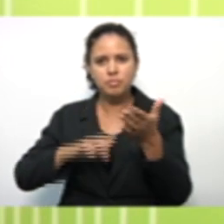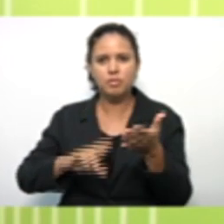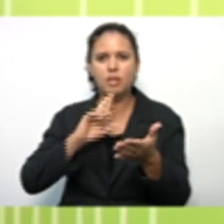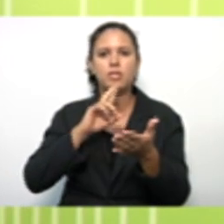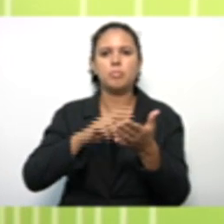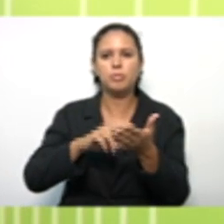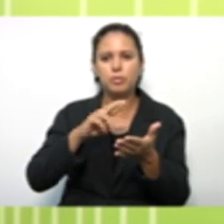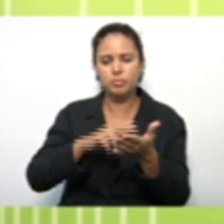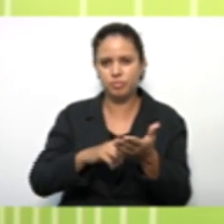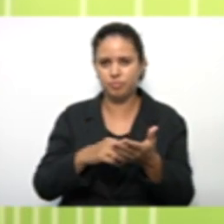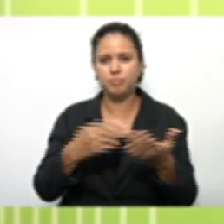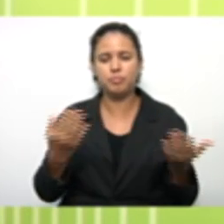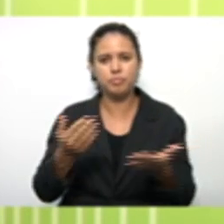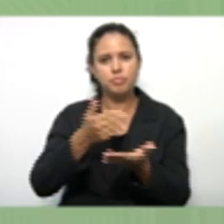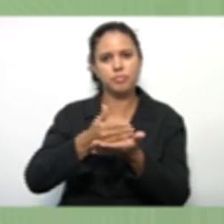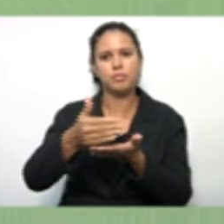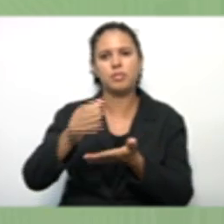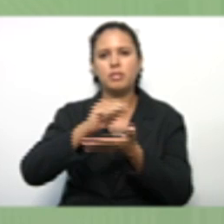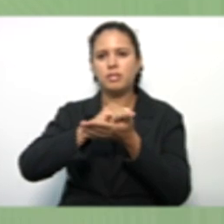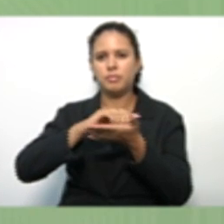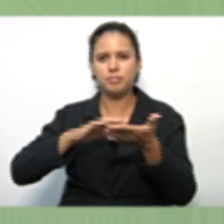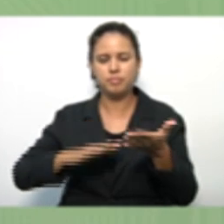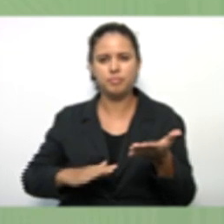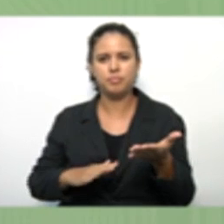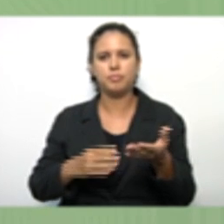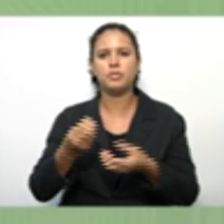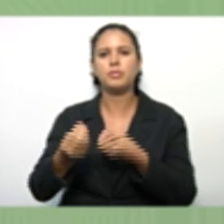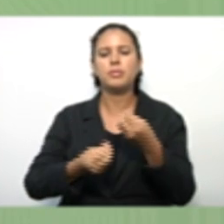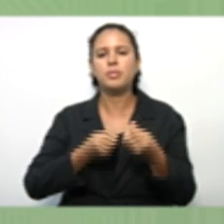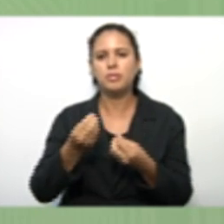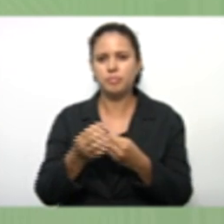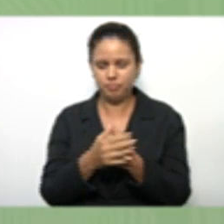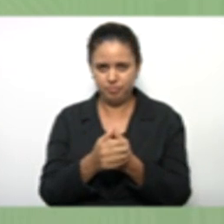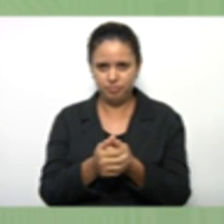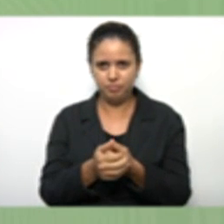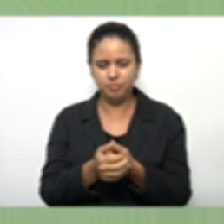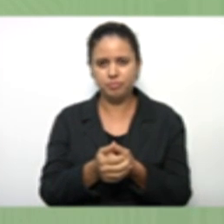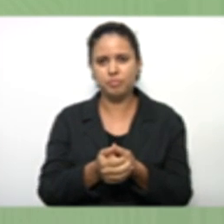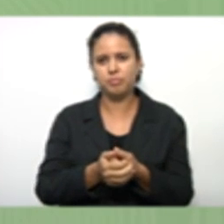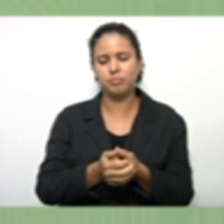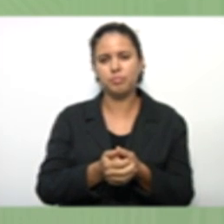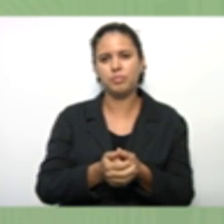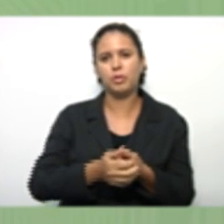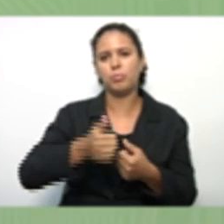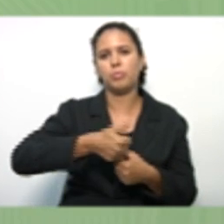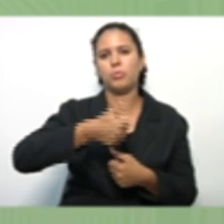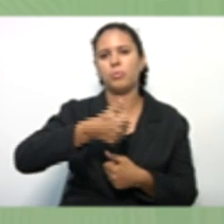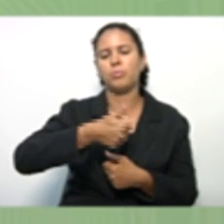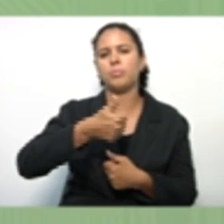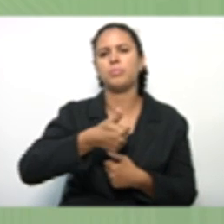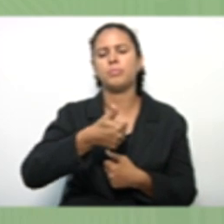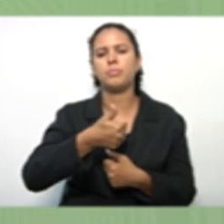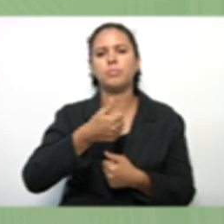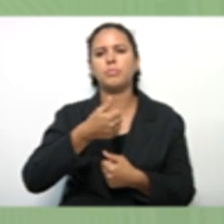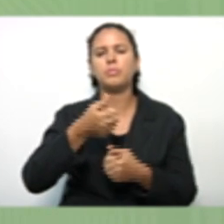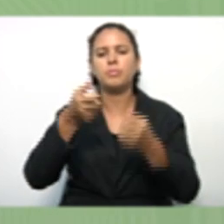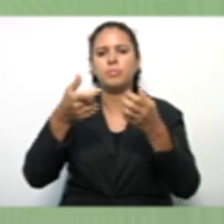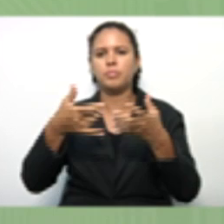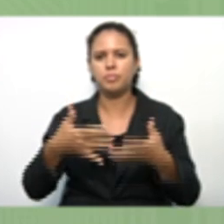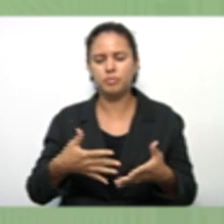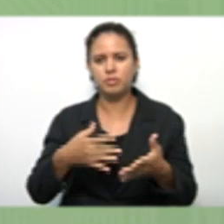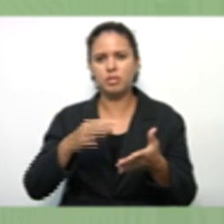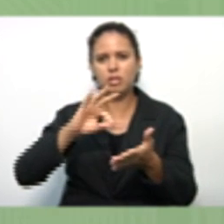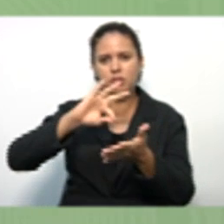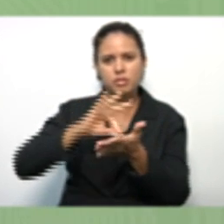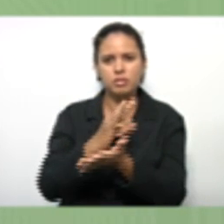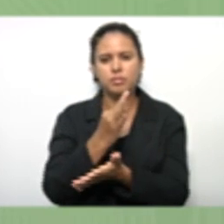sala. Vamos lá para as nossas atividades de sala. Questão 1. Então, a questão 1 é: